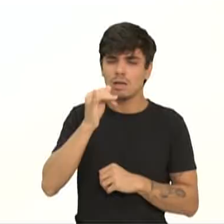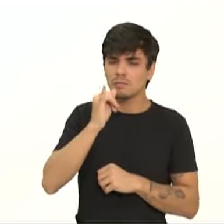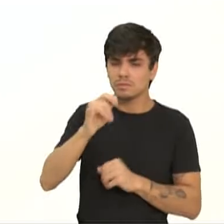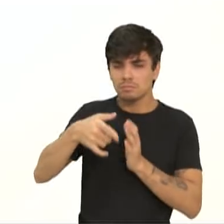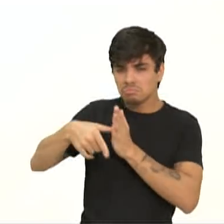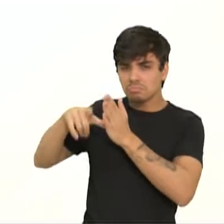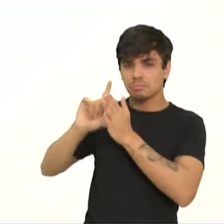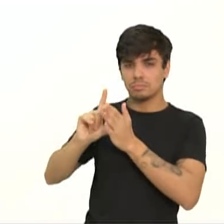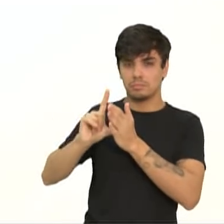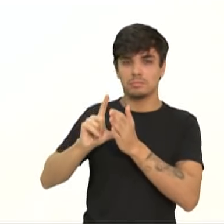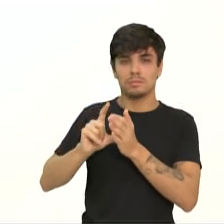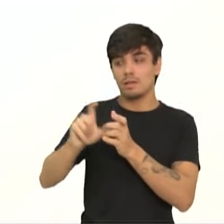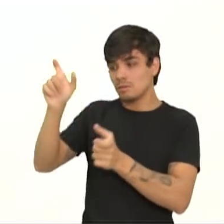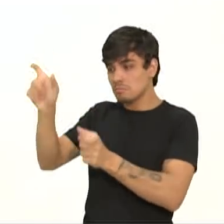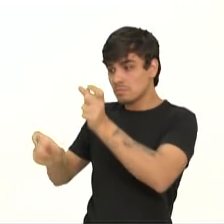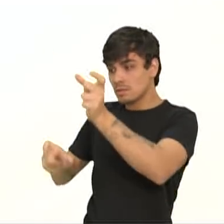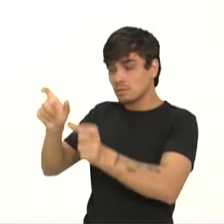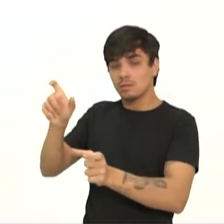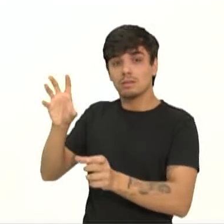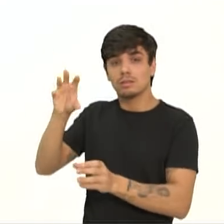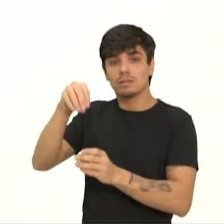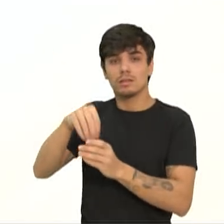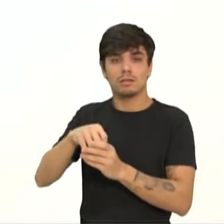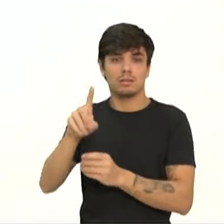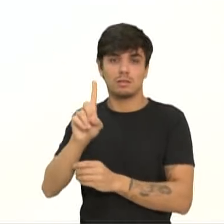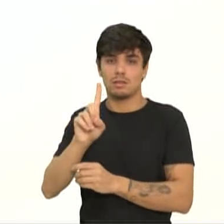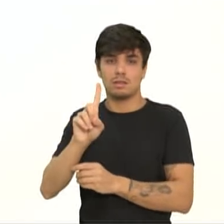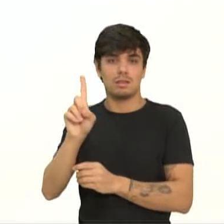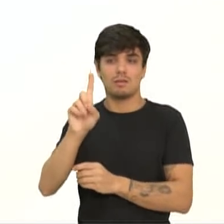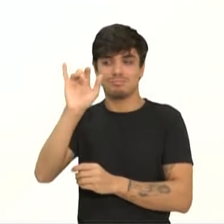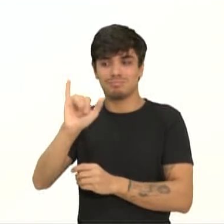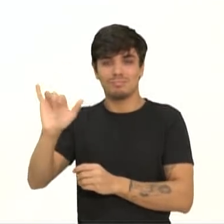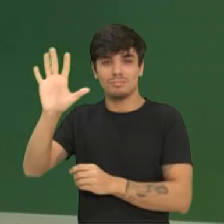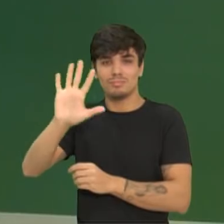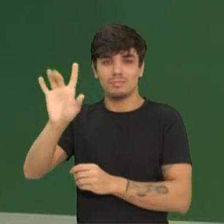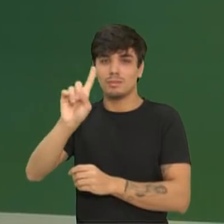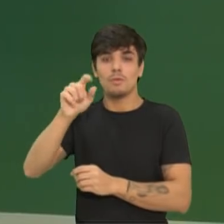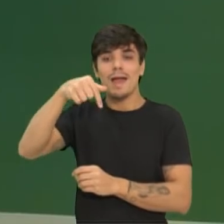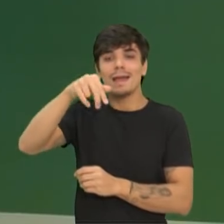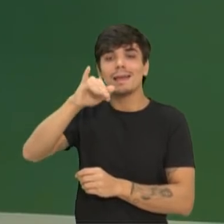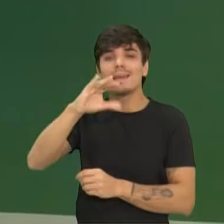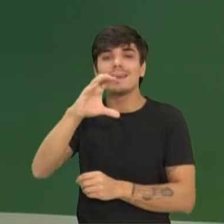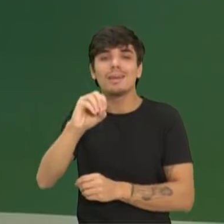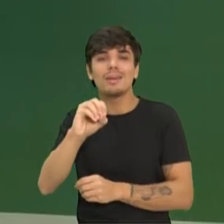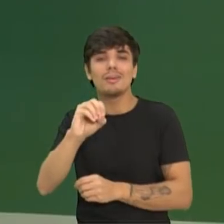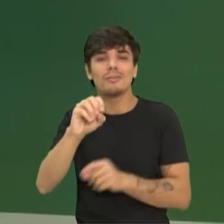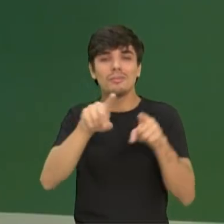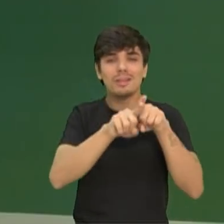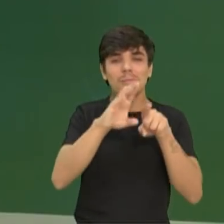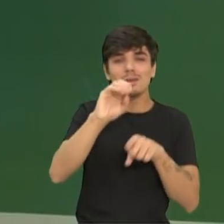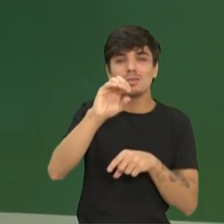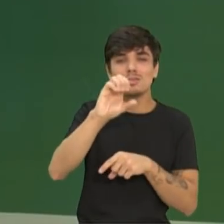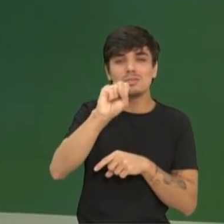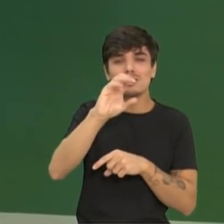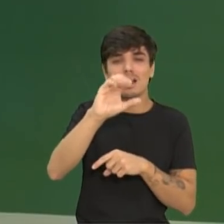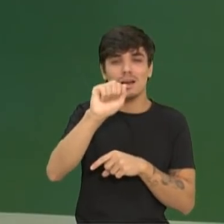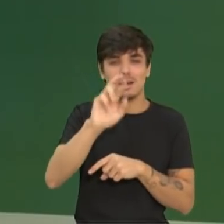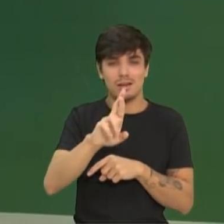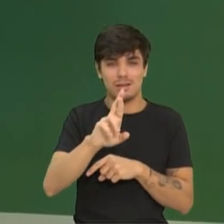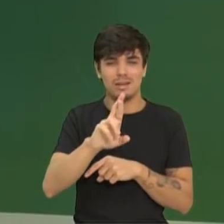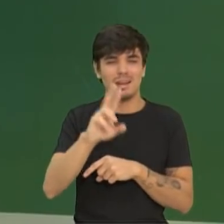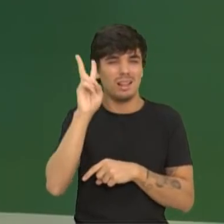aula anterior que os personagens que estão na capa não são o Kiko e o Oscar, lembra? Os filhos do padrinho que